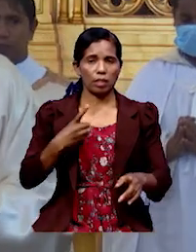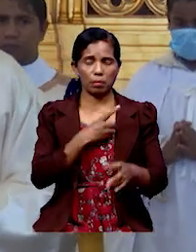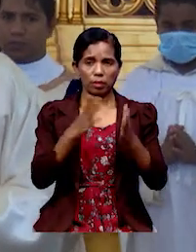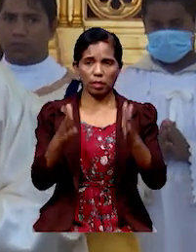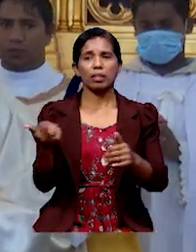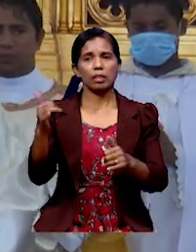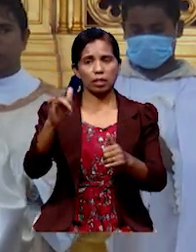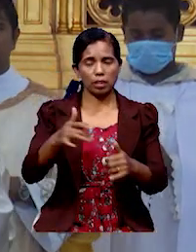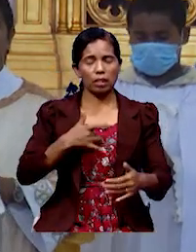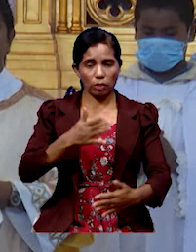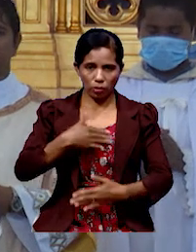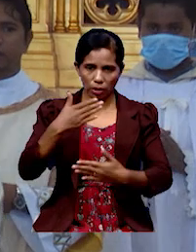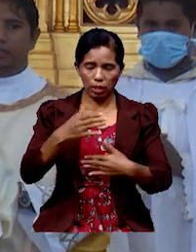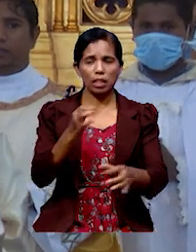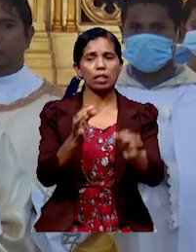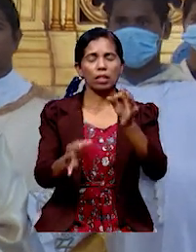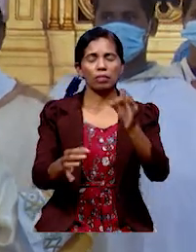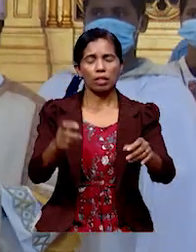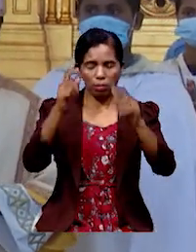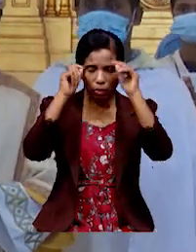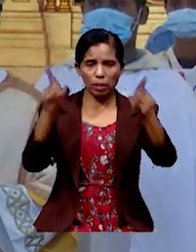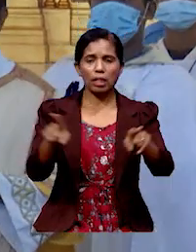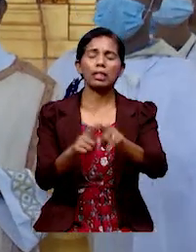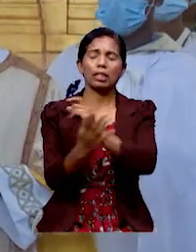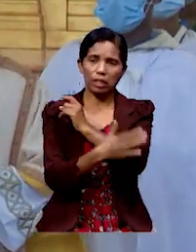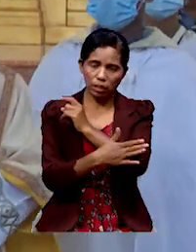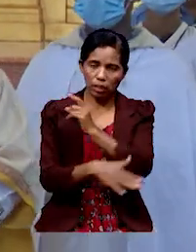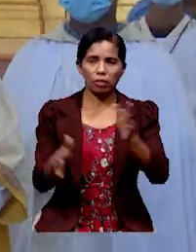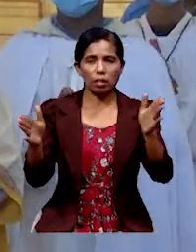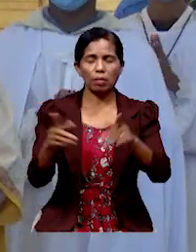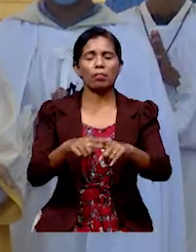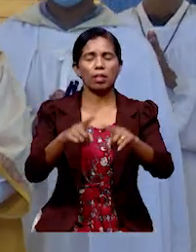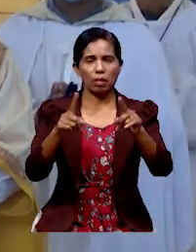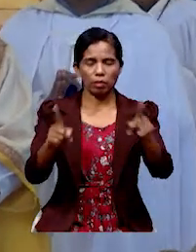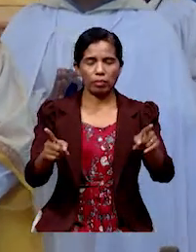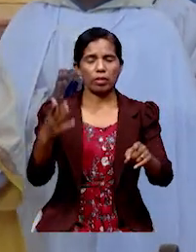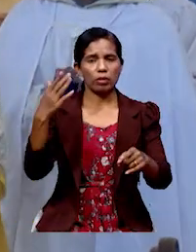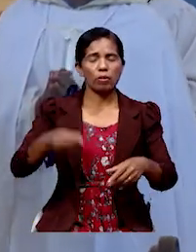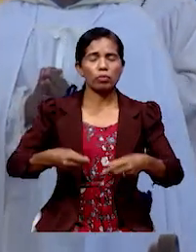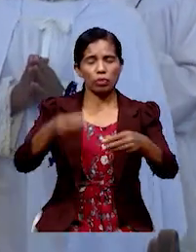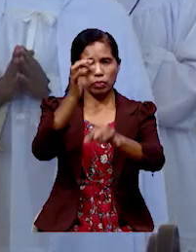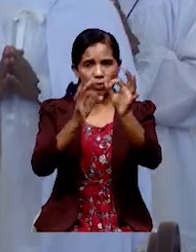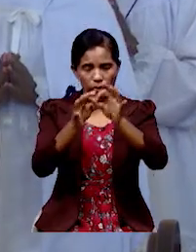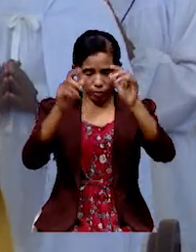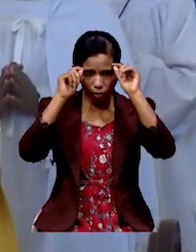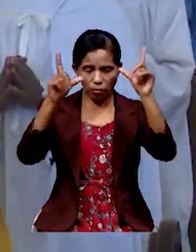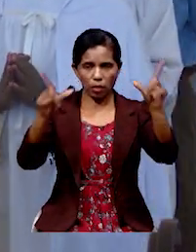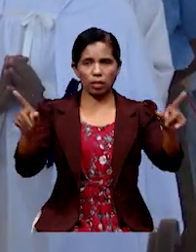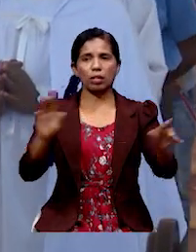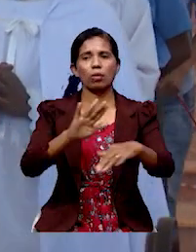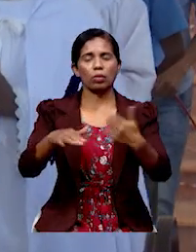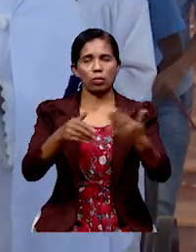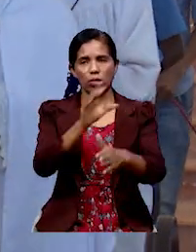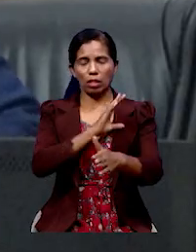né? Mas que Timor-Leste nuda nação kik, mai ve, Vaticano fo confiança ba Timor-Leste nebe maioria